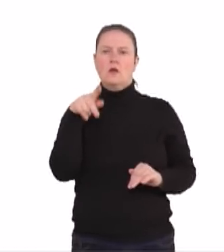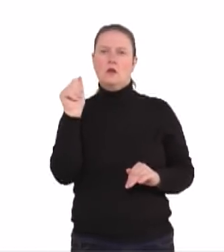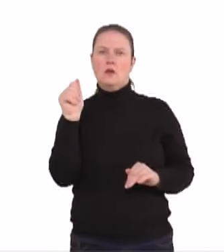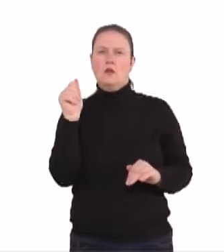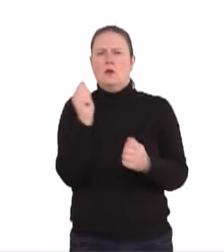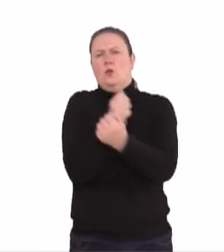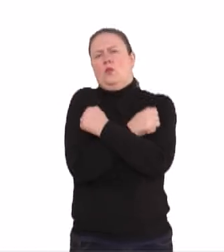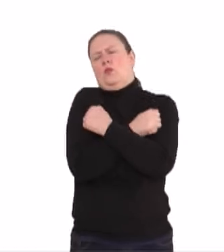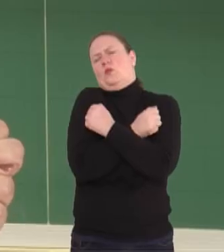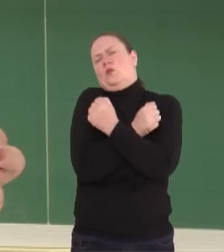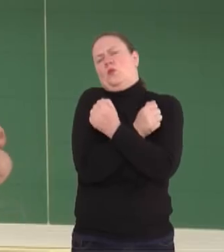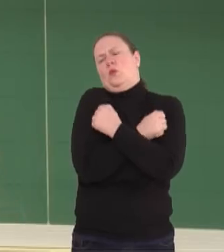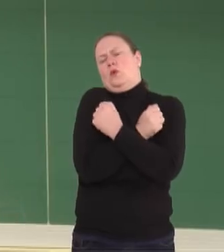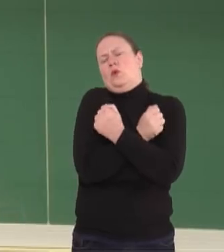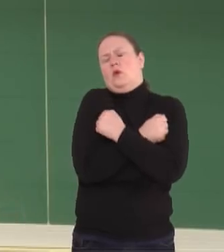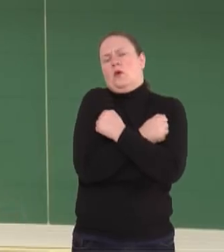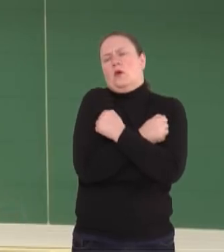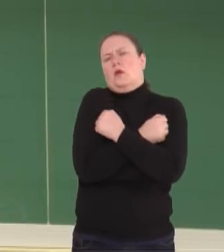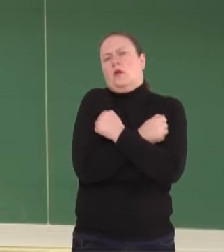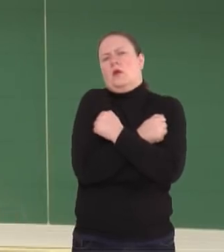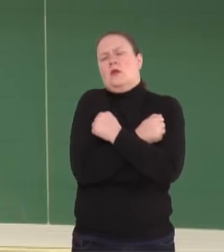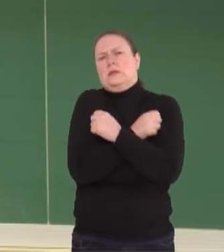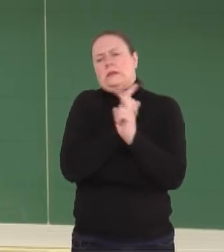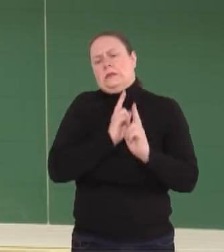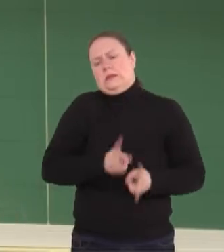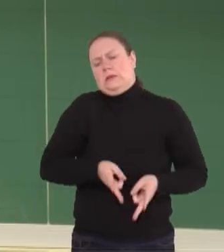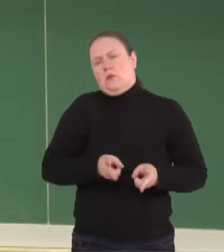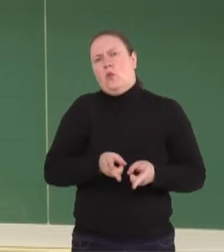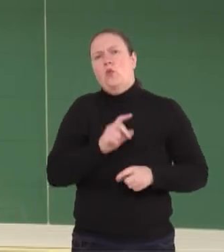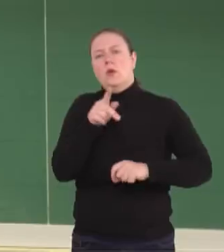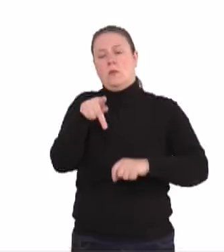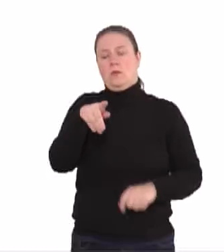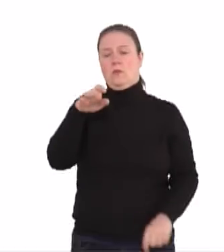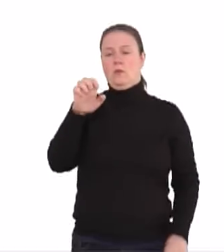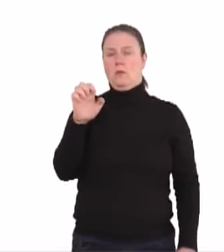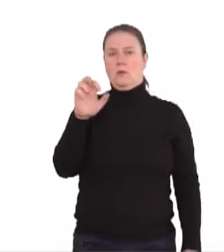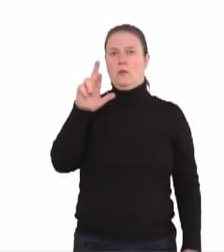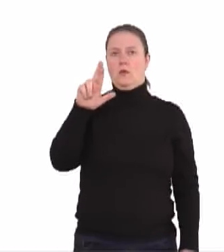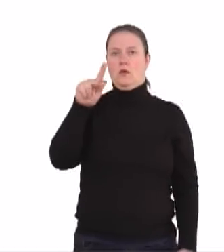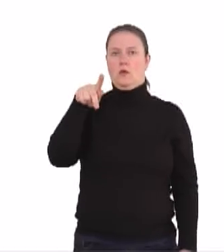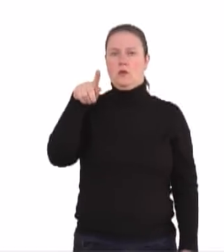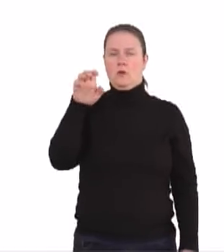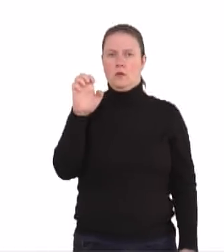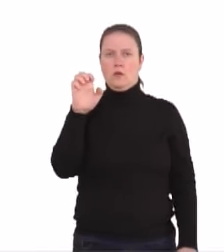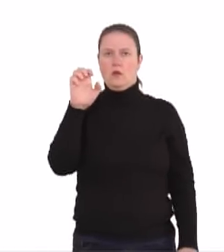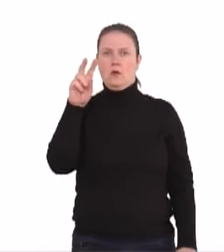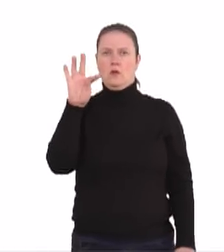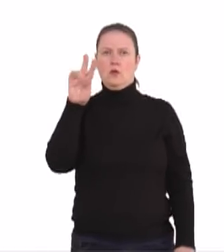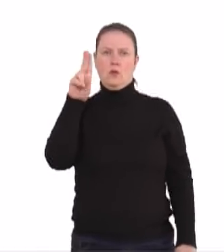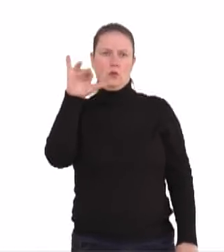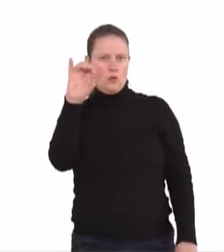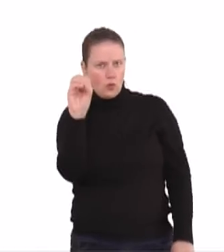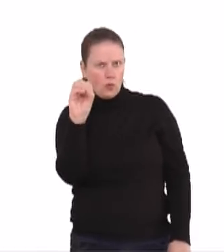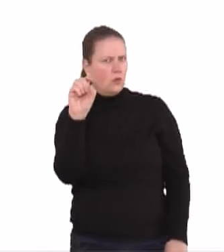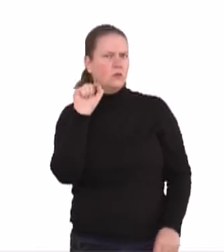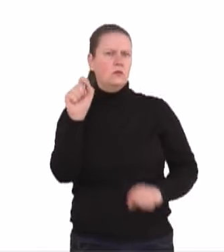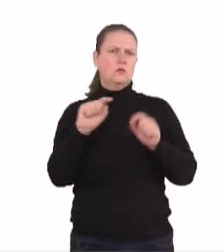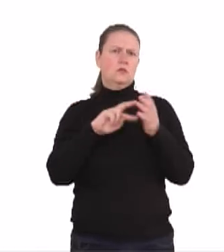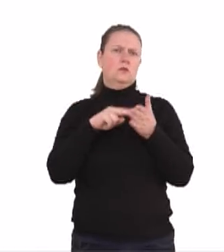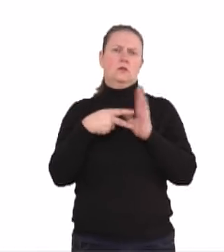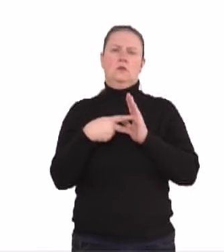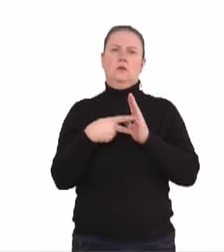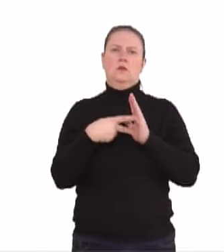amantes. O que será que significa a palavra perpétuo? ela significa que Rangi e Papa